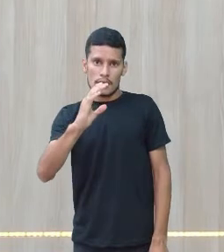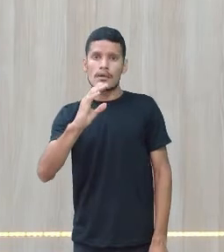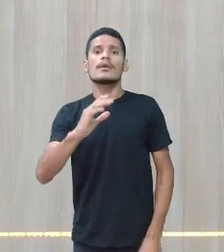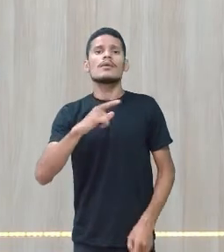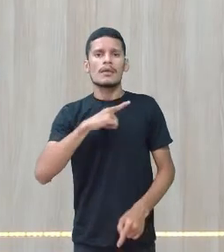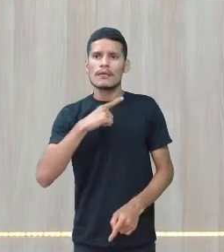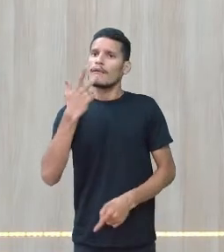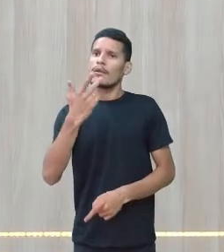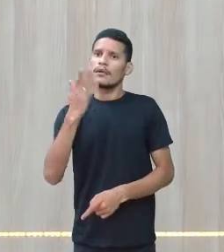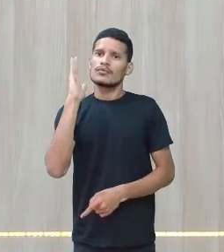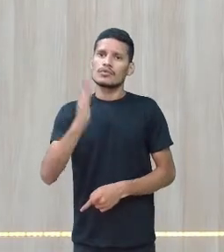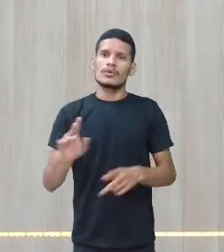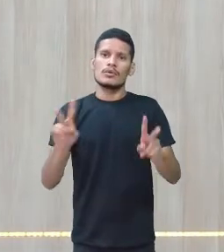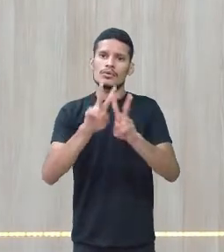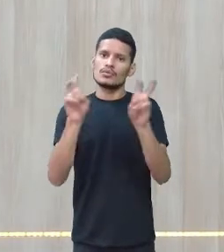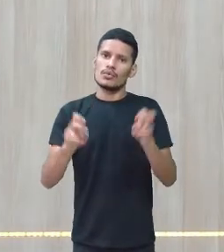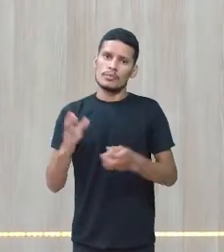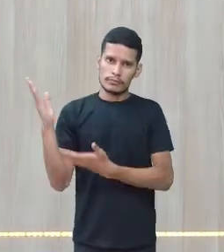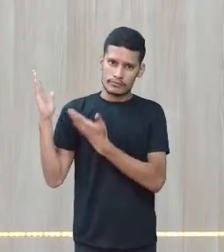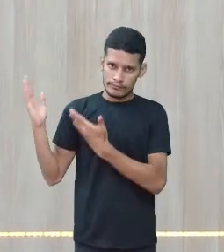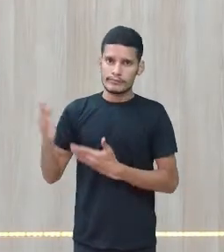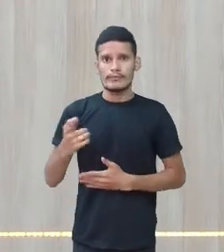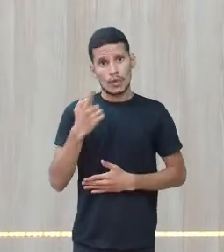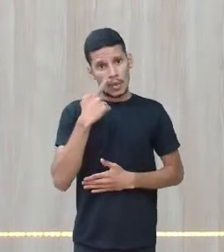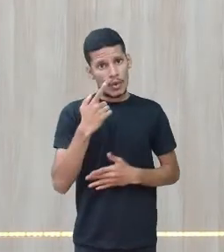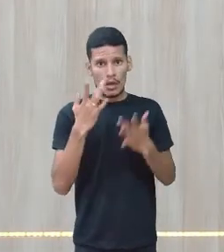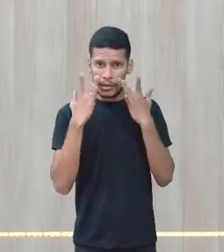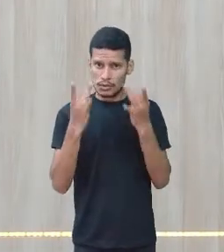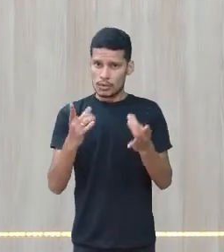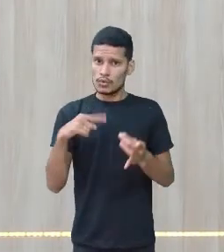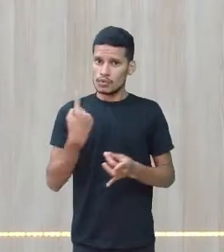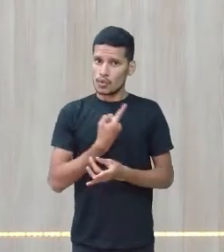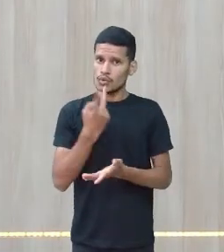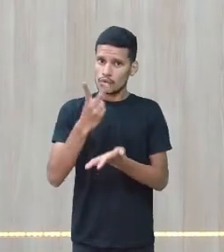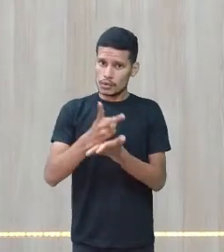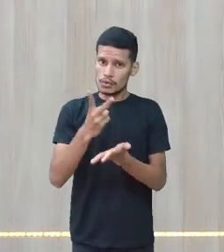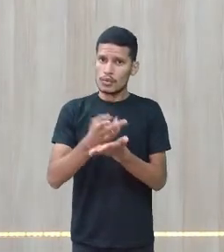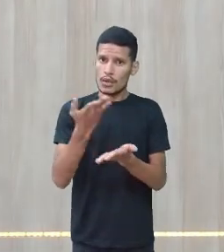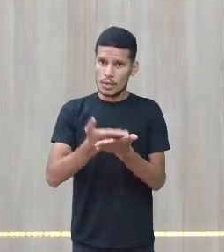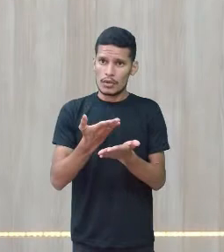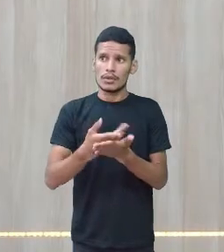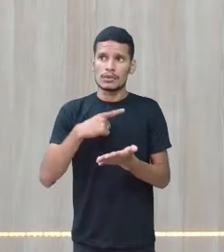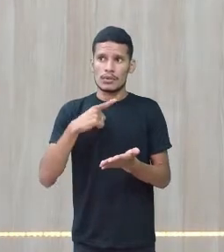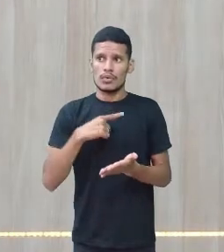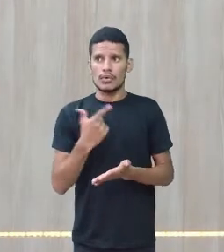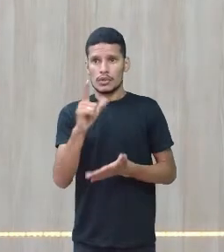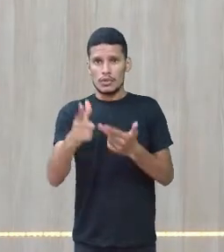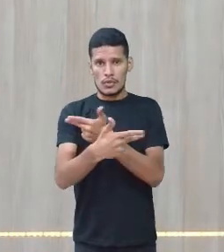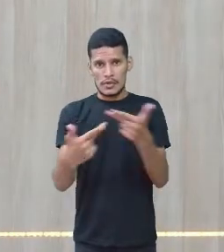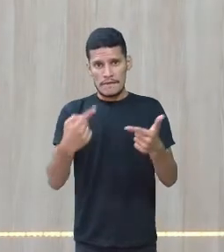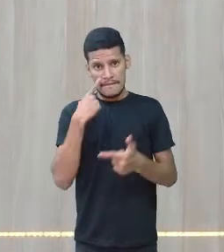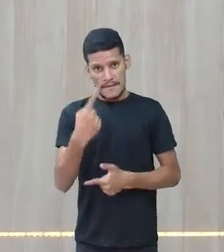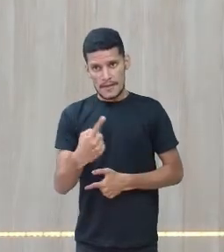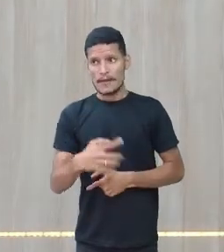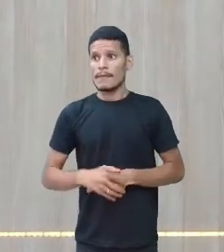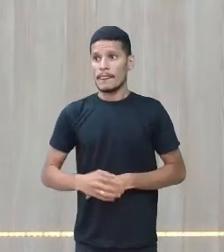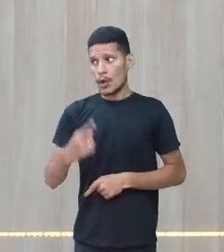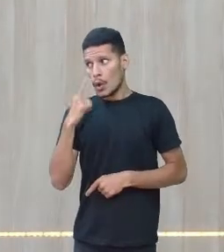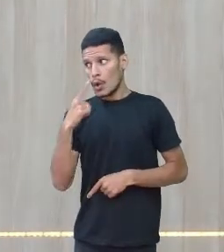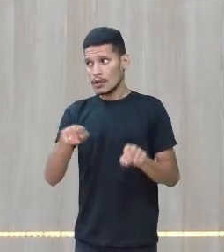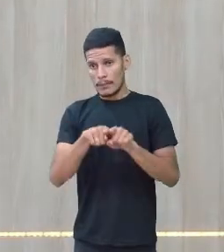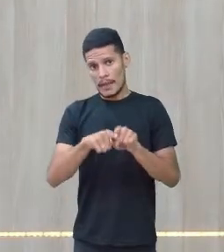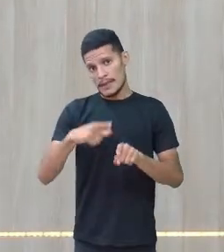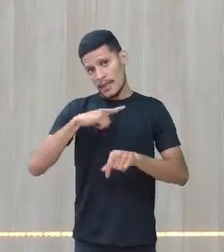tem falando um pouquinho sobre elas. Dê uma olhada, porque a gente vai caminhar, temos outras coisas ainda para ver, certo? Aí vem as